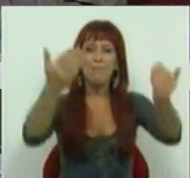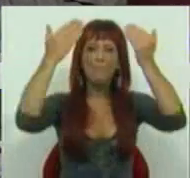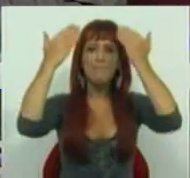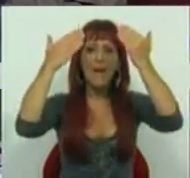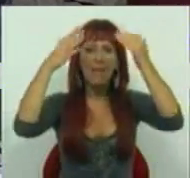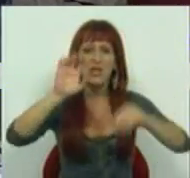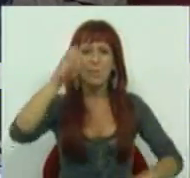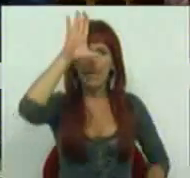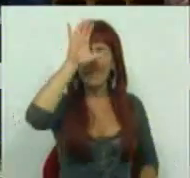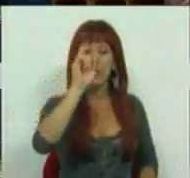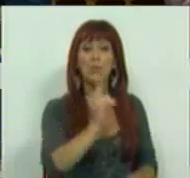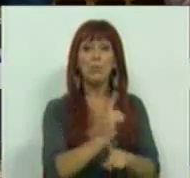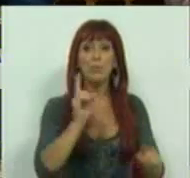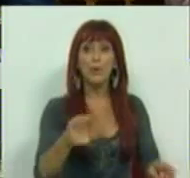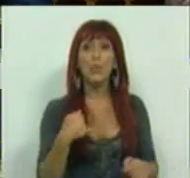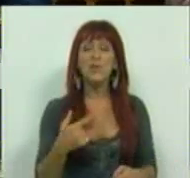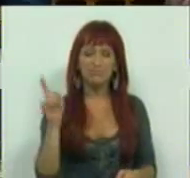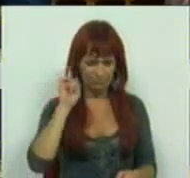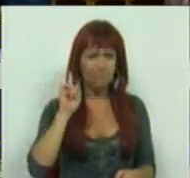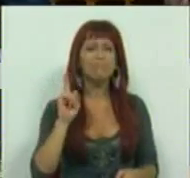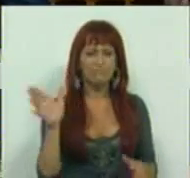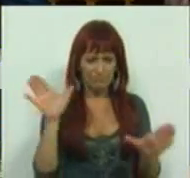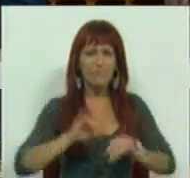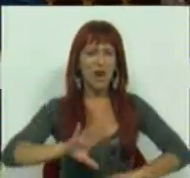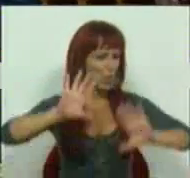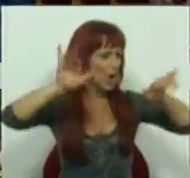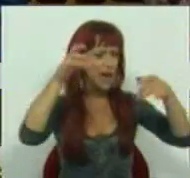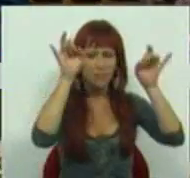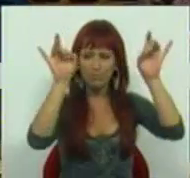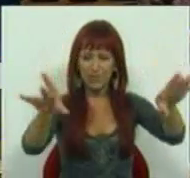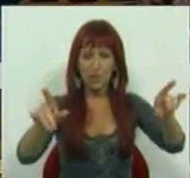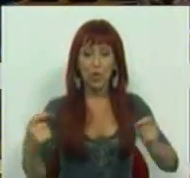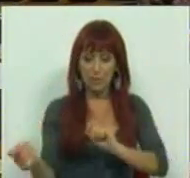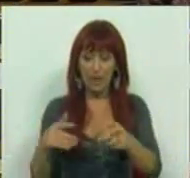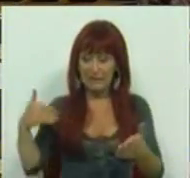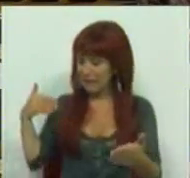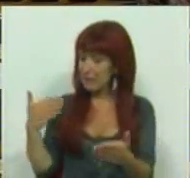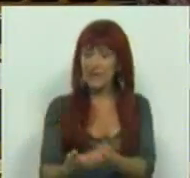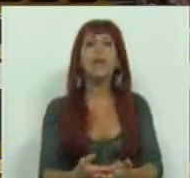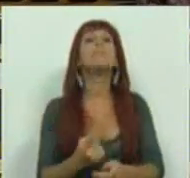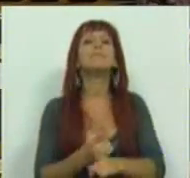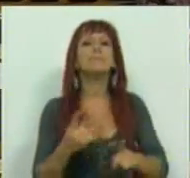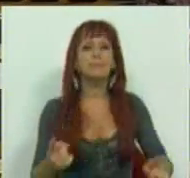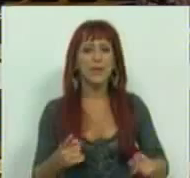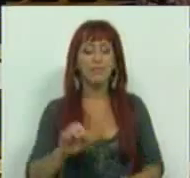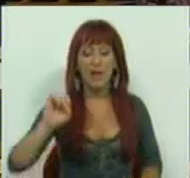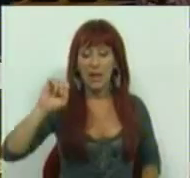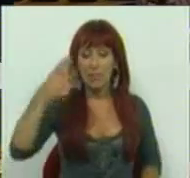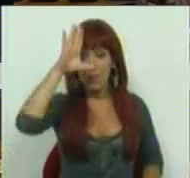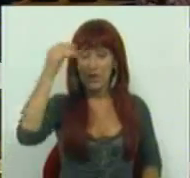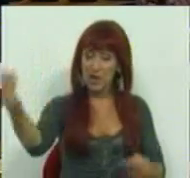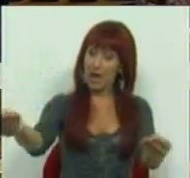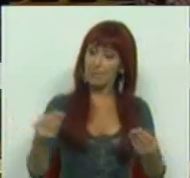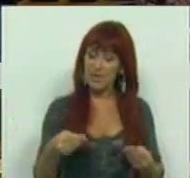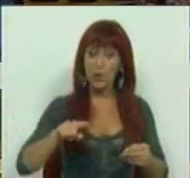ao Primeiro-Ministro, porque ele os merece mais do que qualquer outro no debate que tivemos até aqui. O Primeiro-Ministro